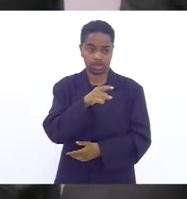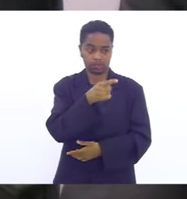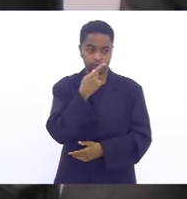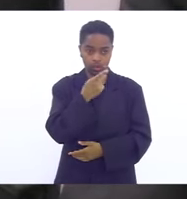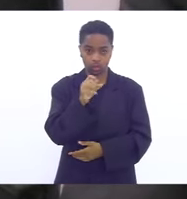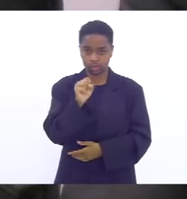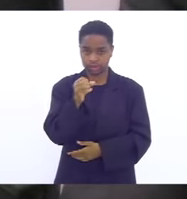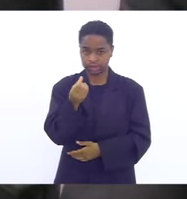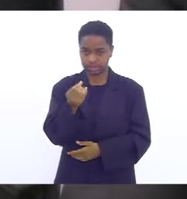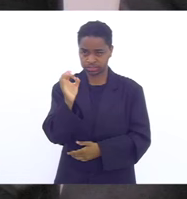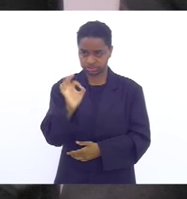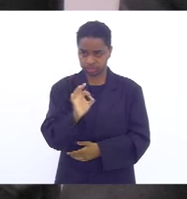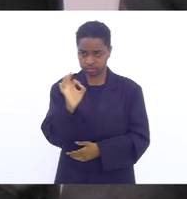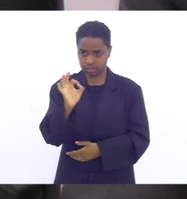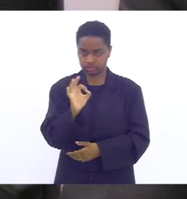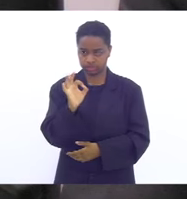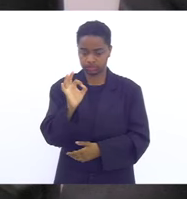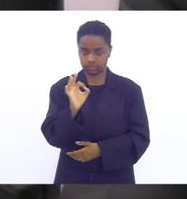aqui,